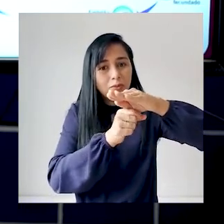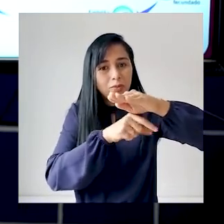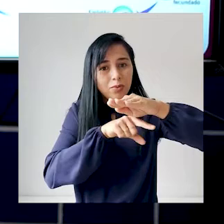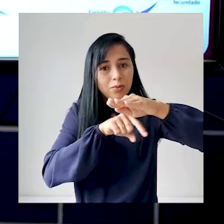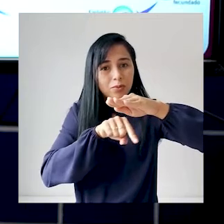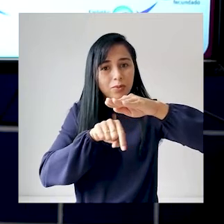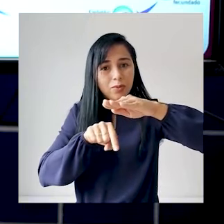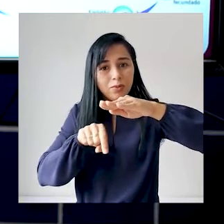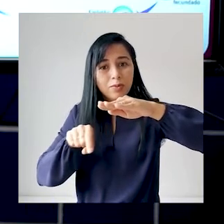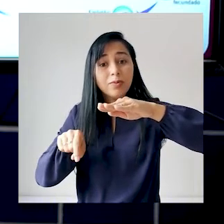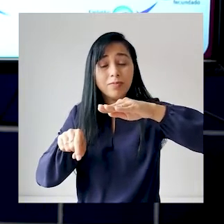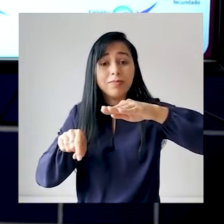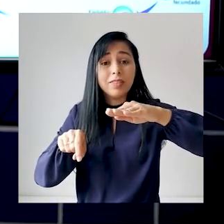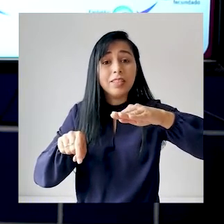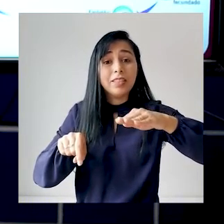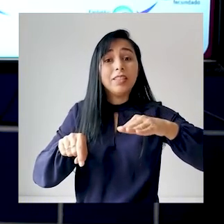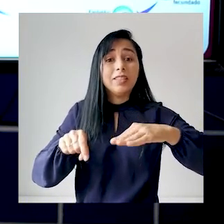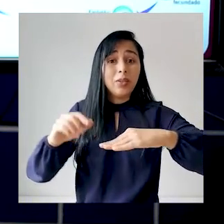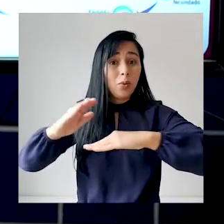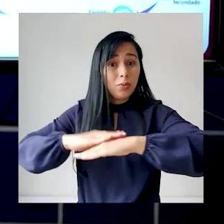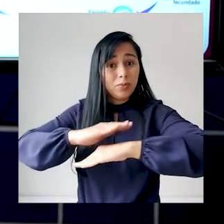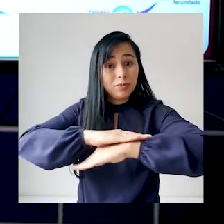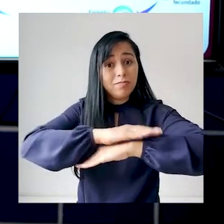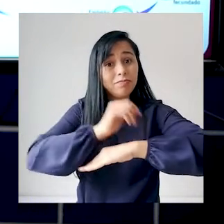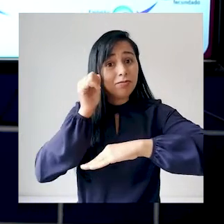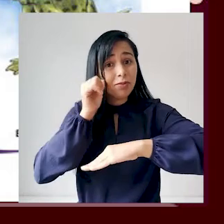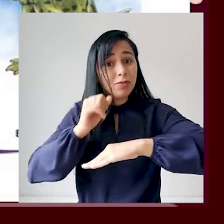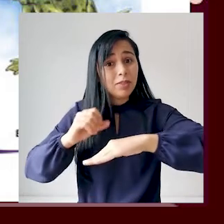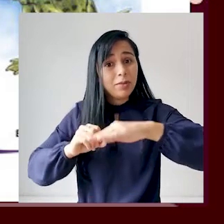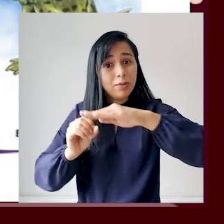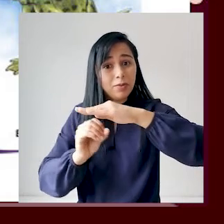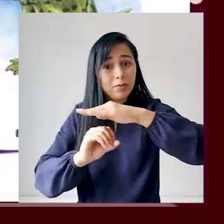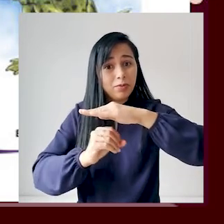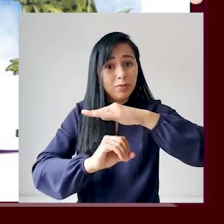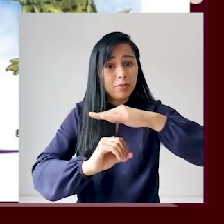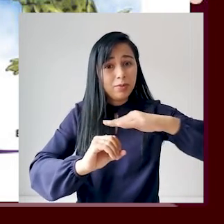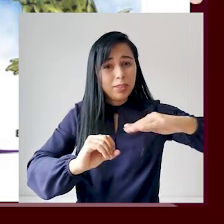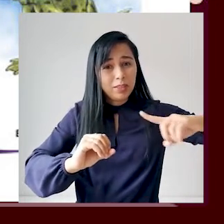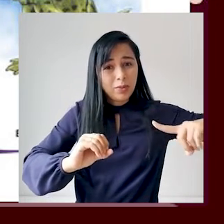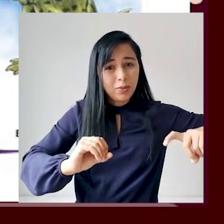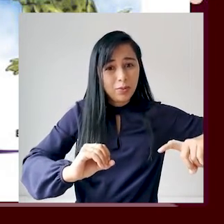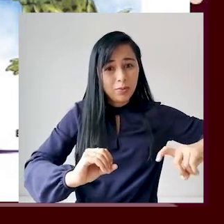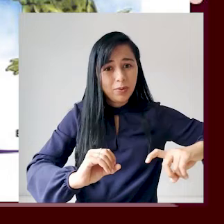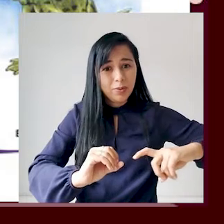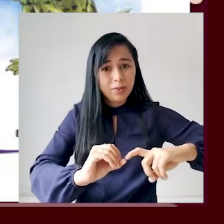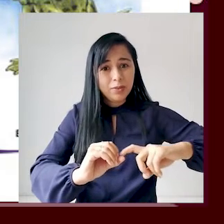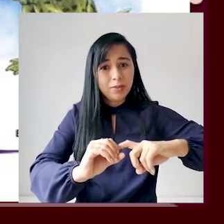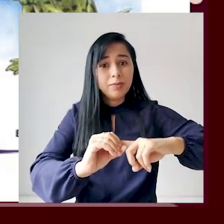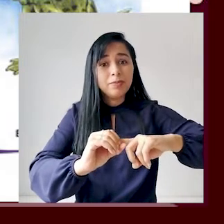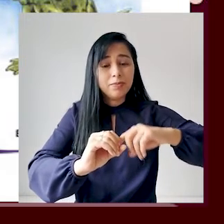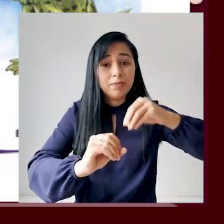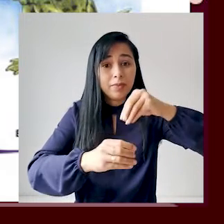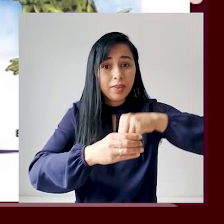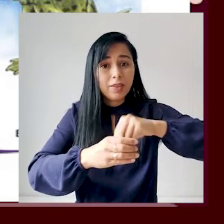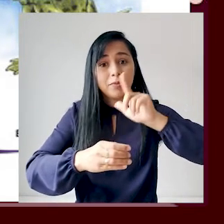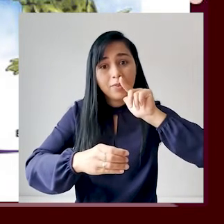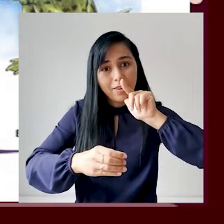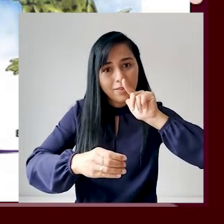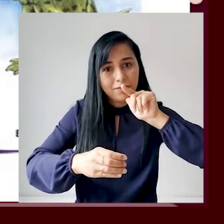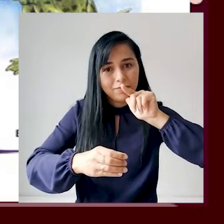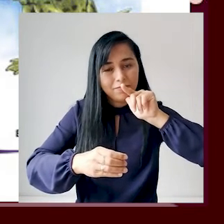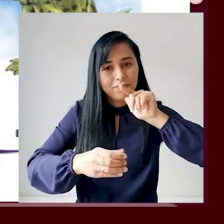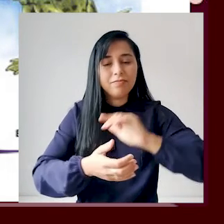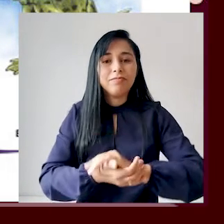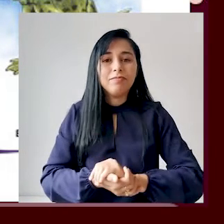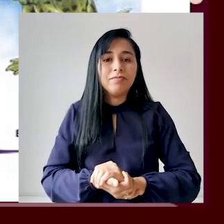se encontram para formar um novo indivíduo. Dessa forma, os animais que se reproduzem por fecundação